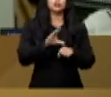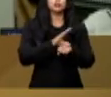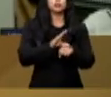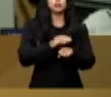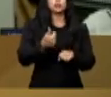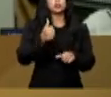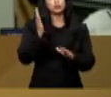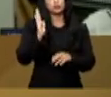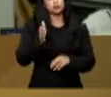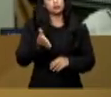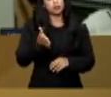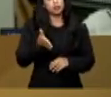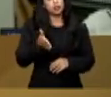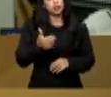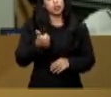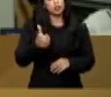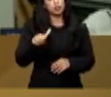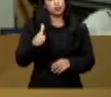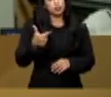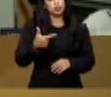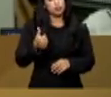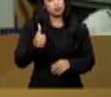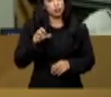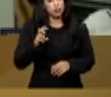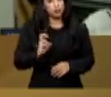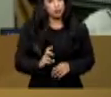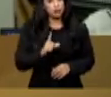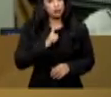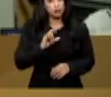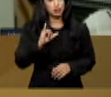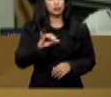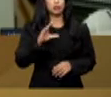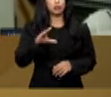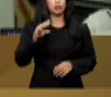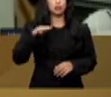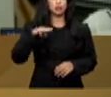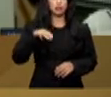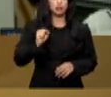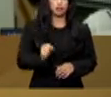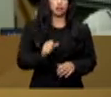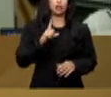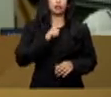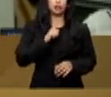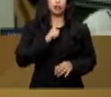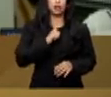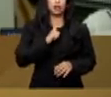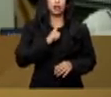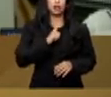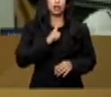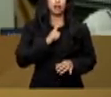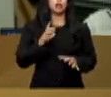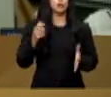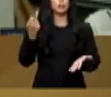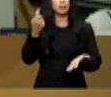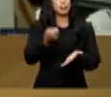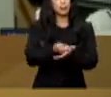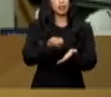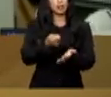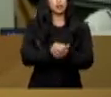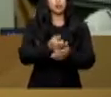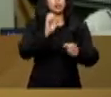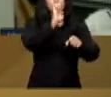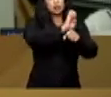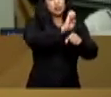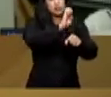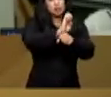já prescrevia quanto ao ICMS devido nas operações interestaduais a adoção da alíquota interestadual na